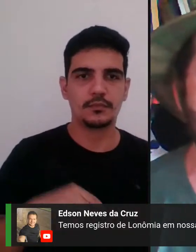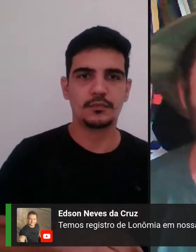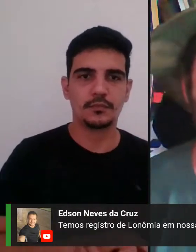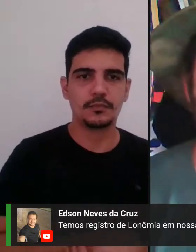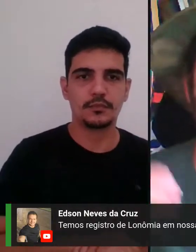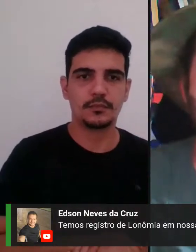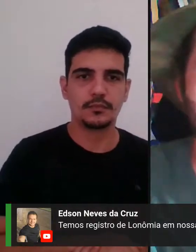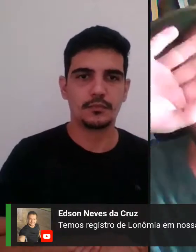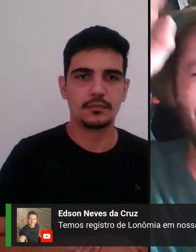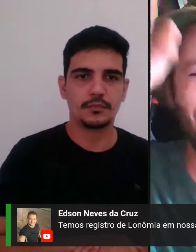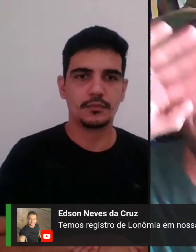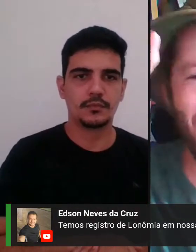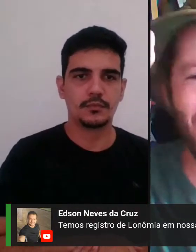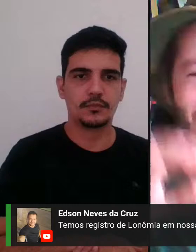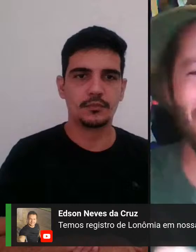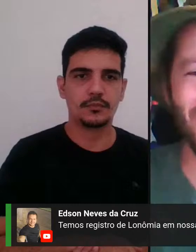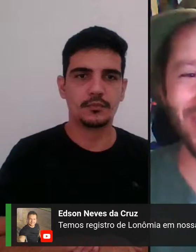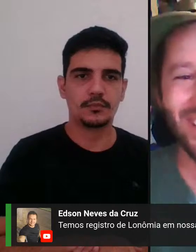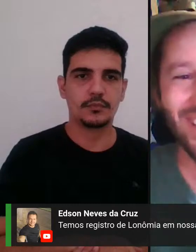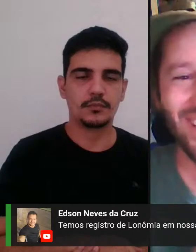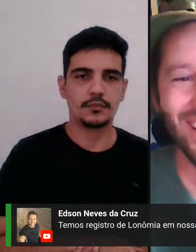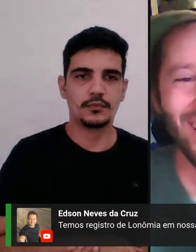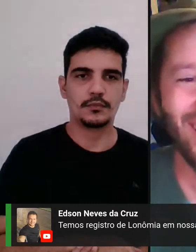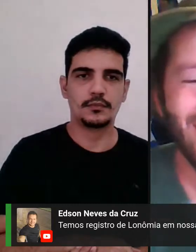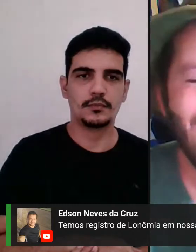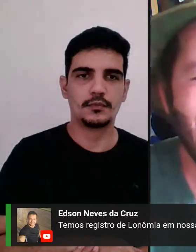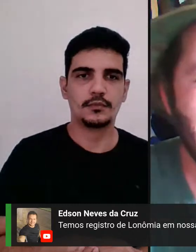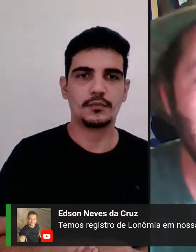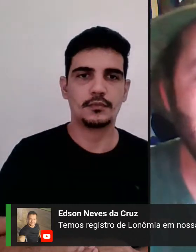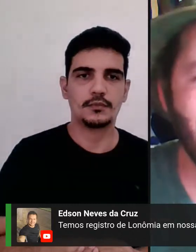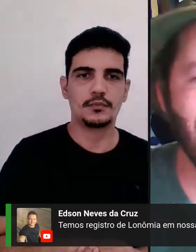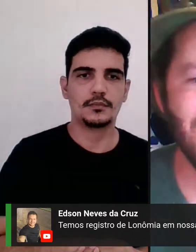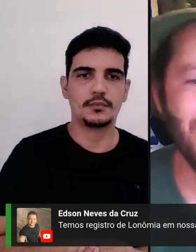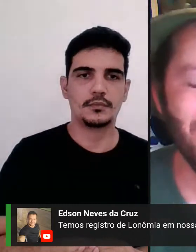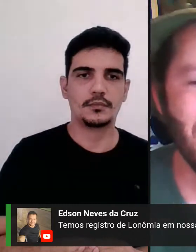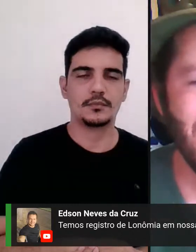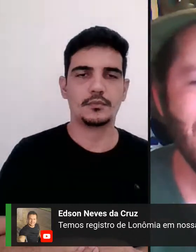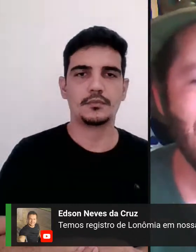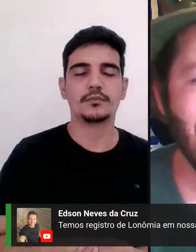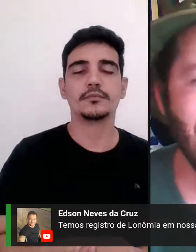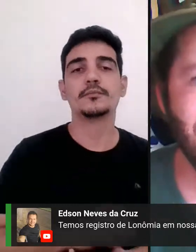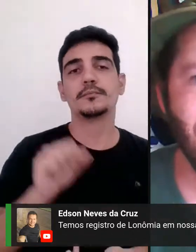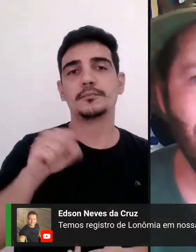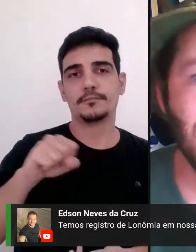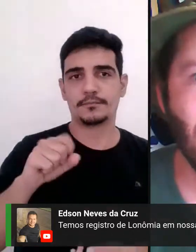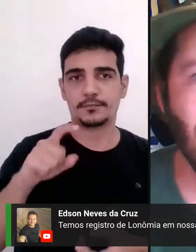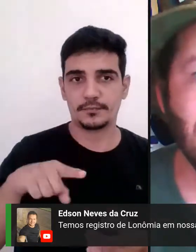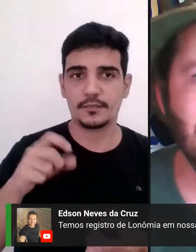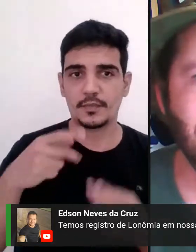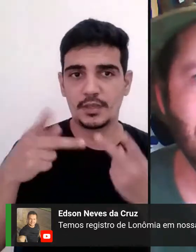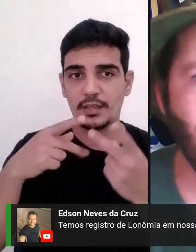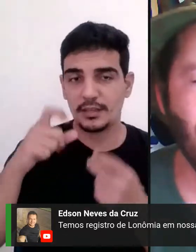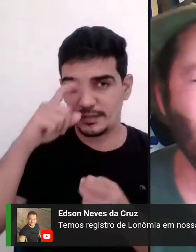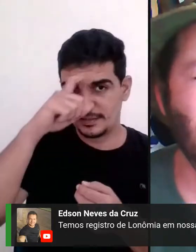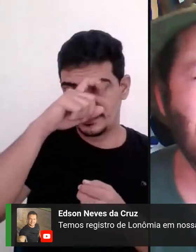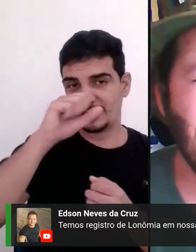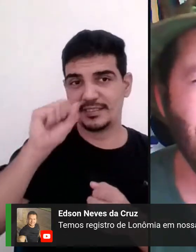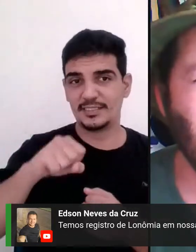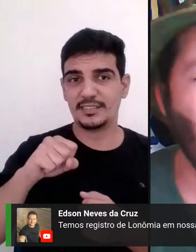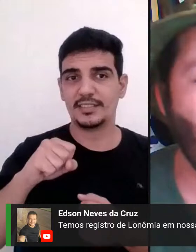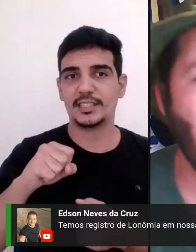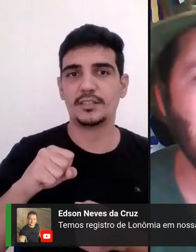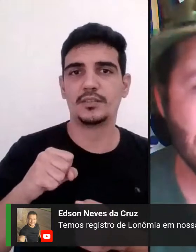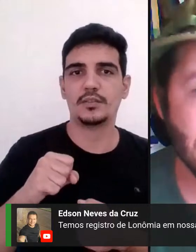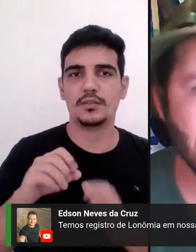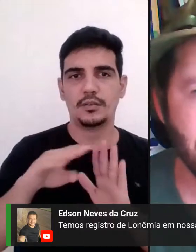quebra as pernas, né? boa pergunta. Então, Edson, o que eu posso dizer? Eu acredito que talvez o